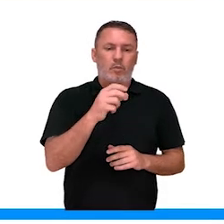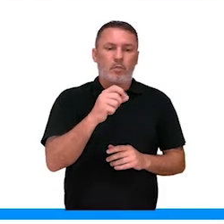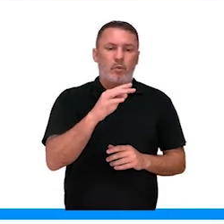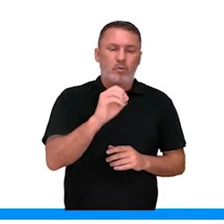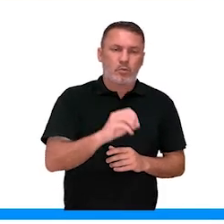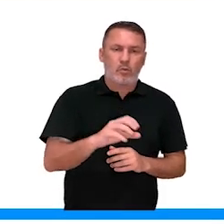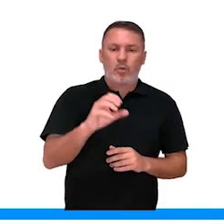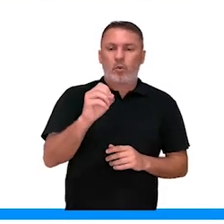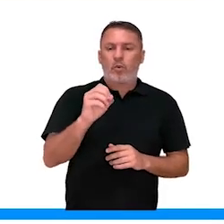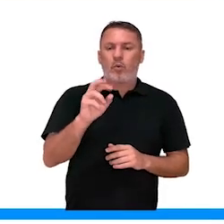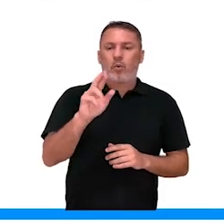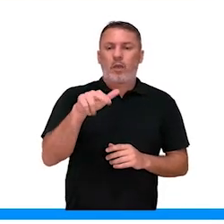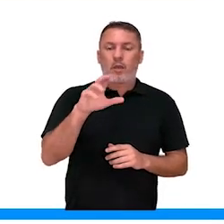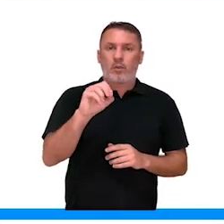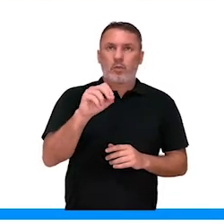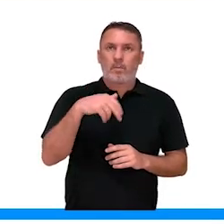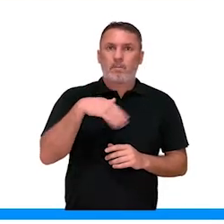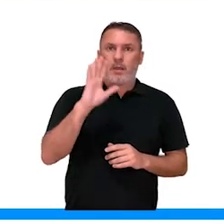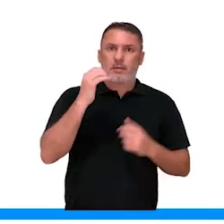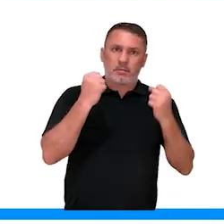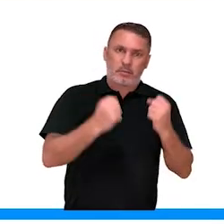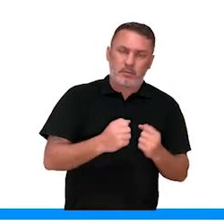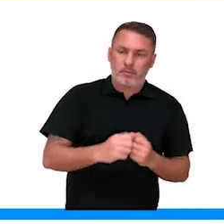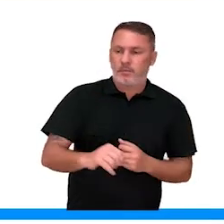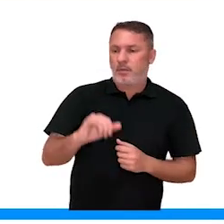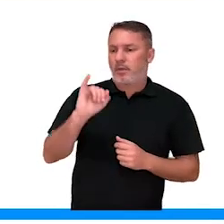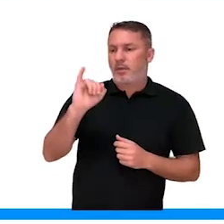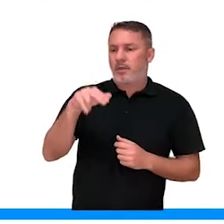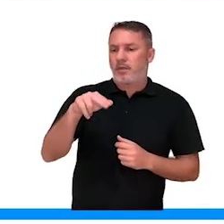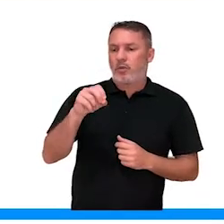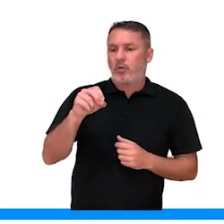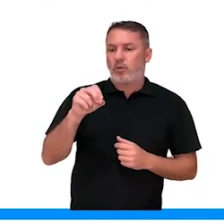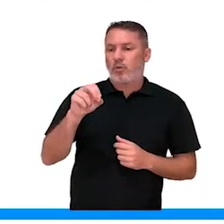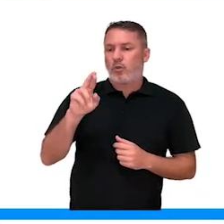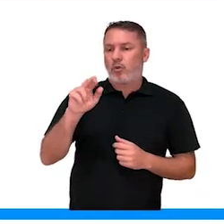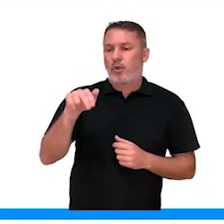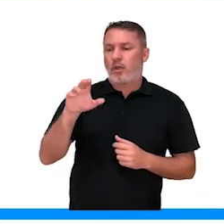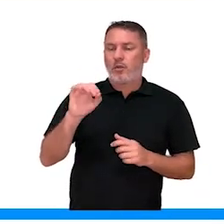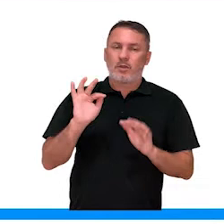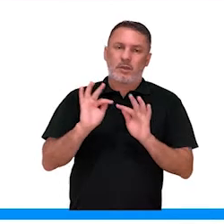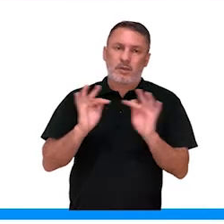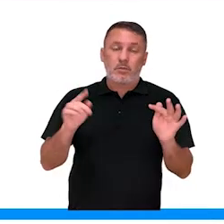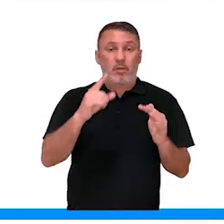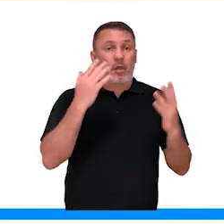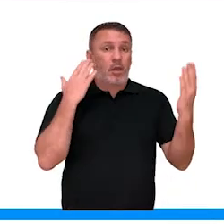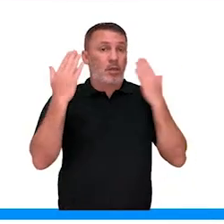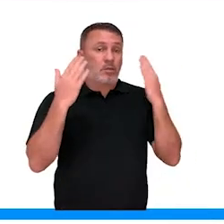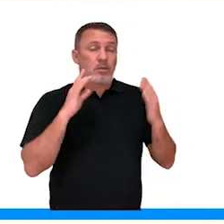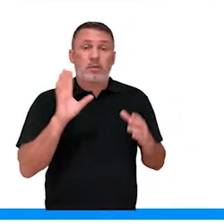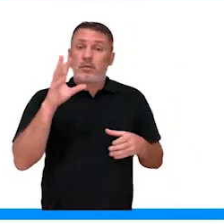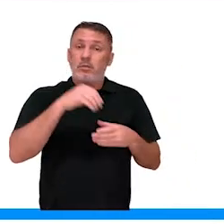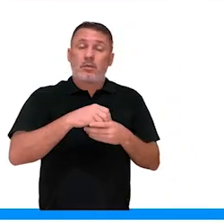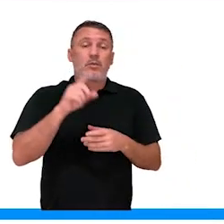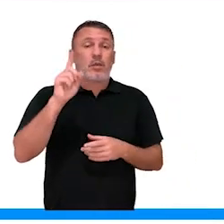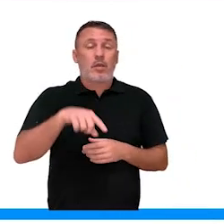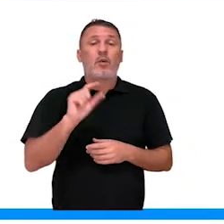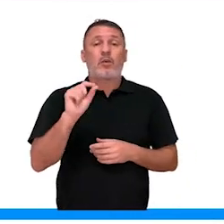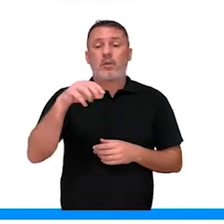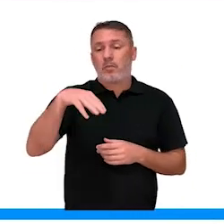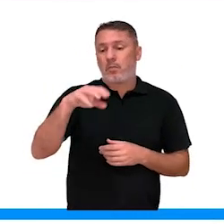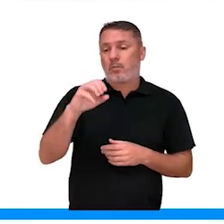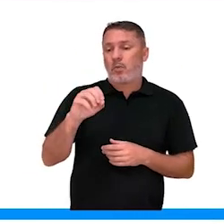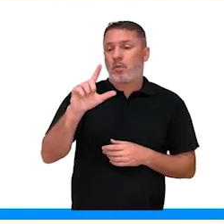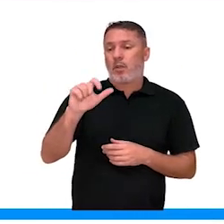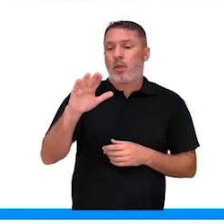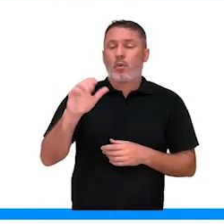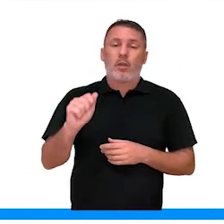orgânicos são mais complexos, compostos inorgânicos mais simples, é só a gente analisar em relação às